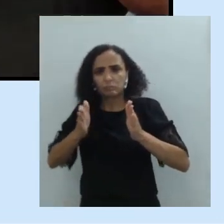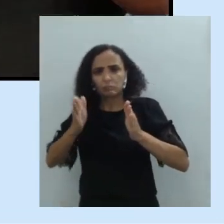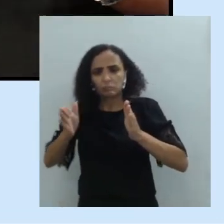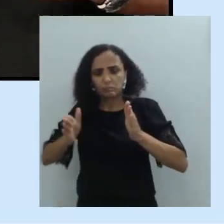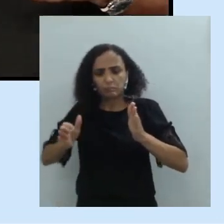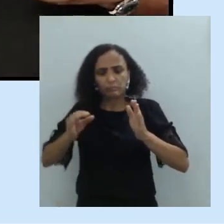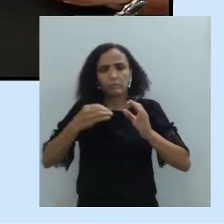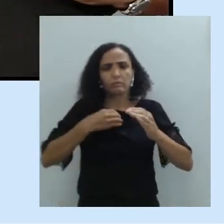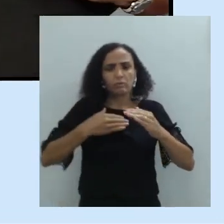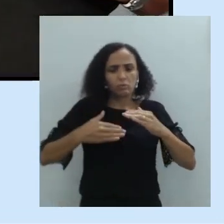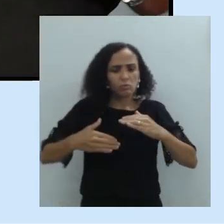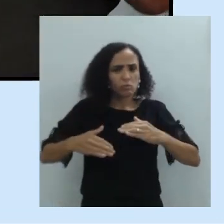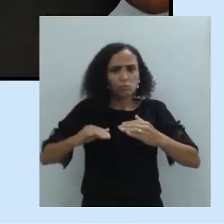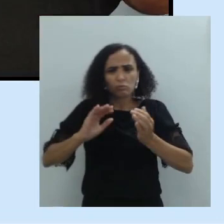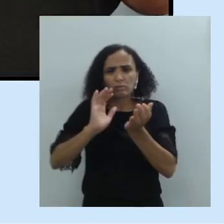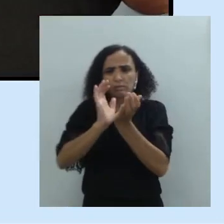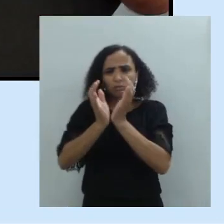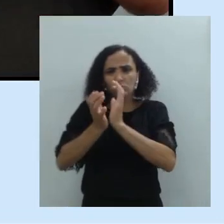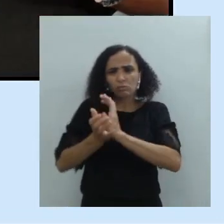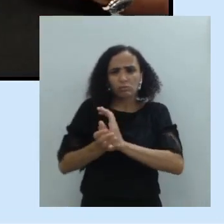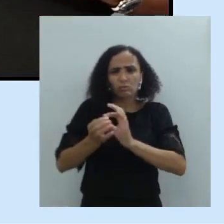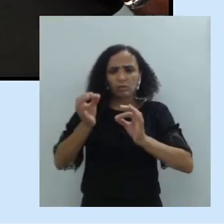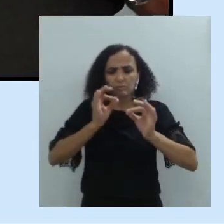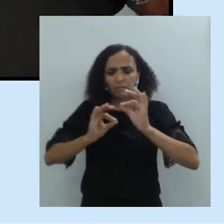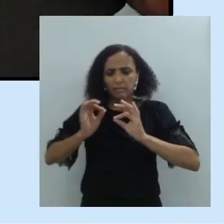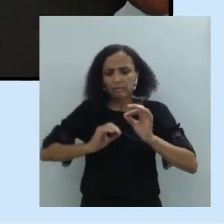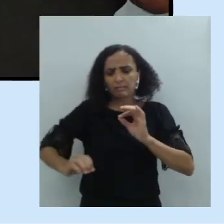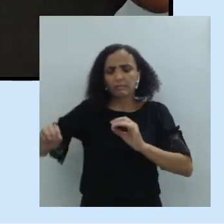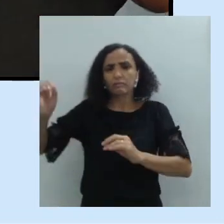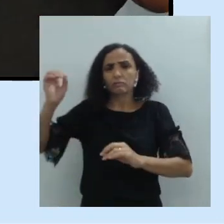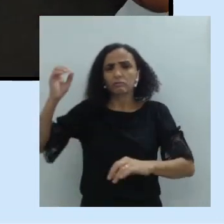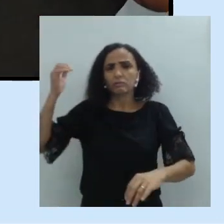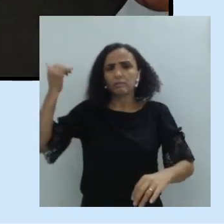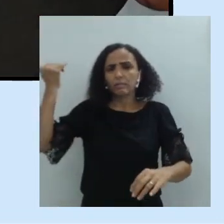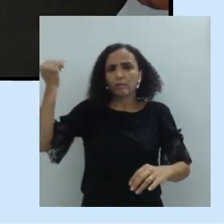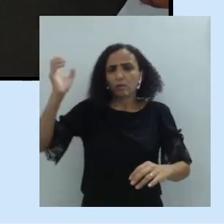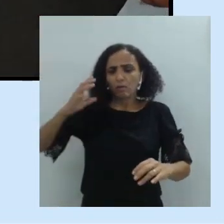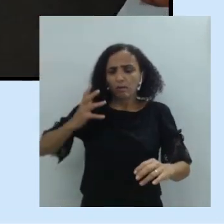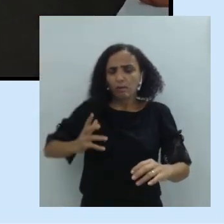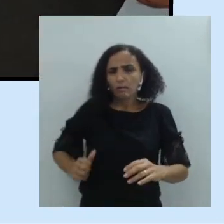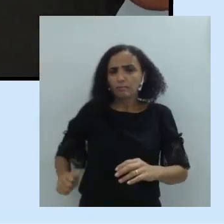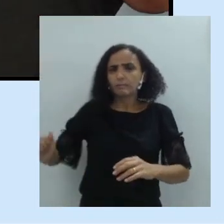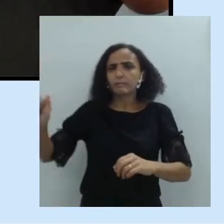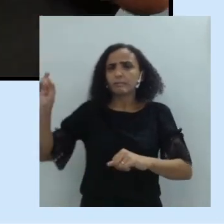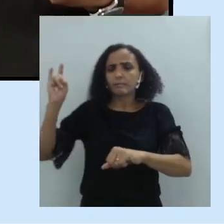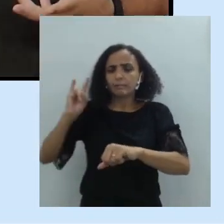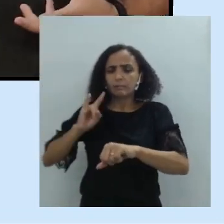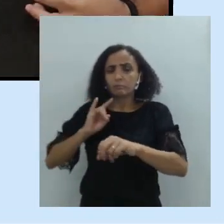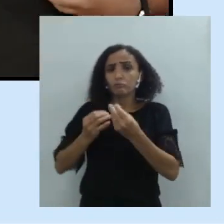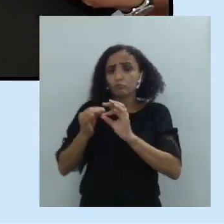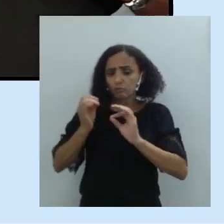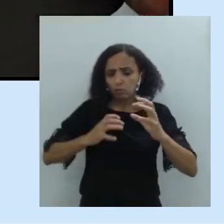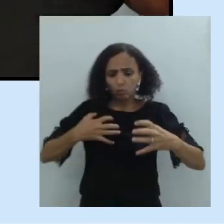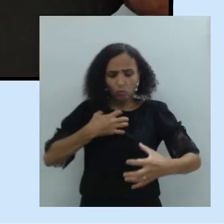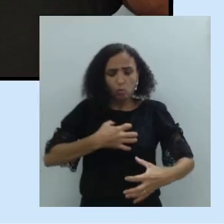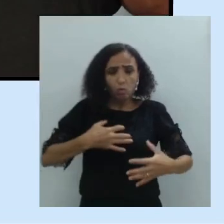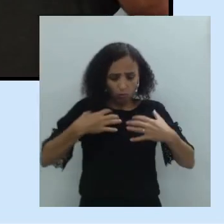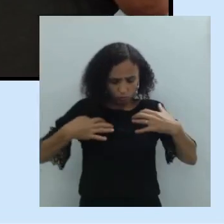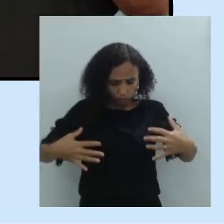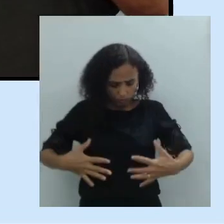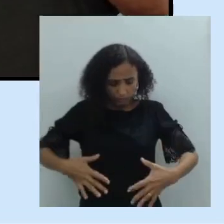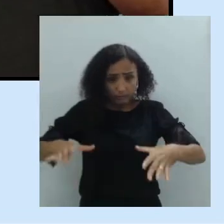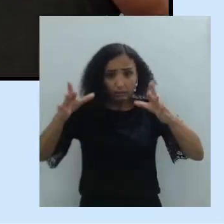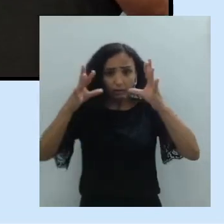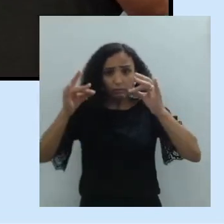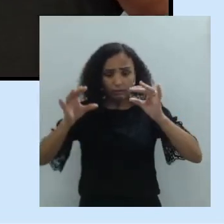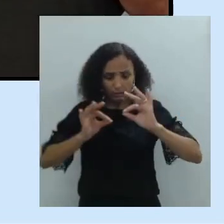sistema excretor, de excretar a urina, não é? Nós temos o sistema nervoso. Então são vários